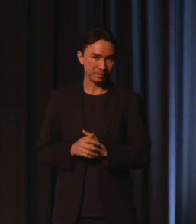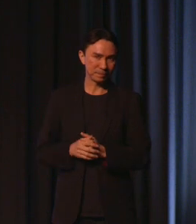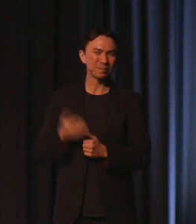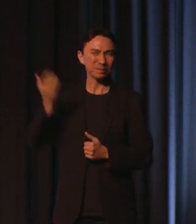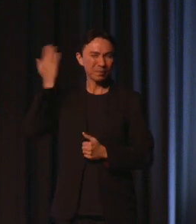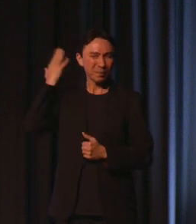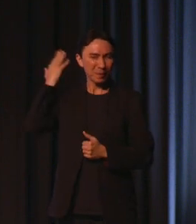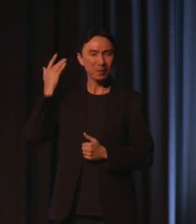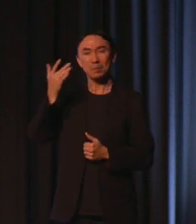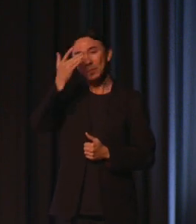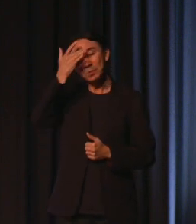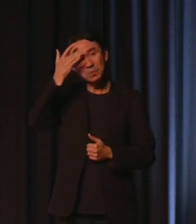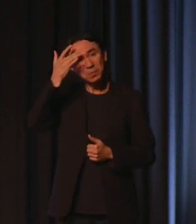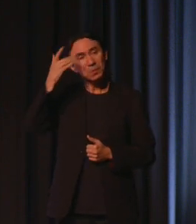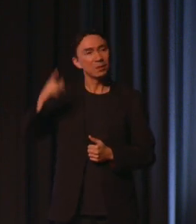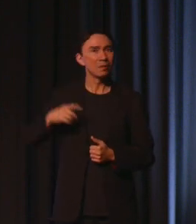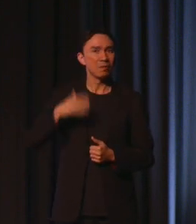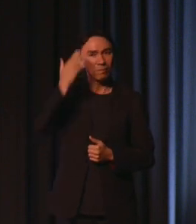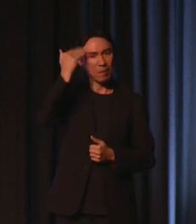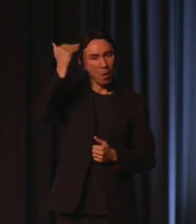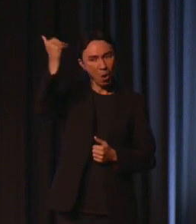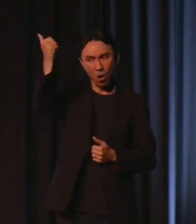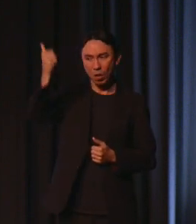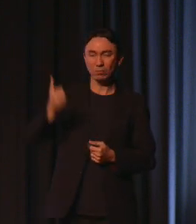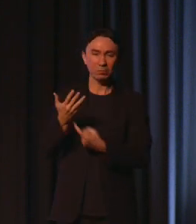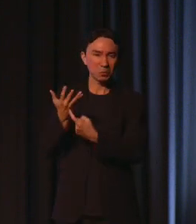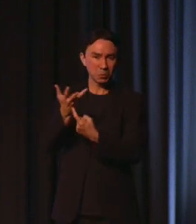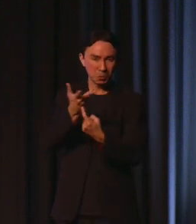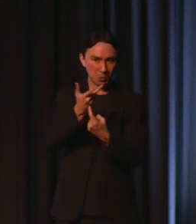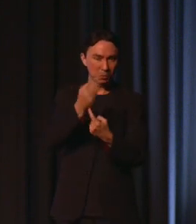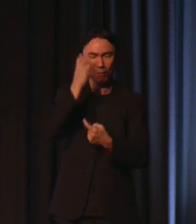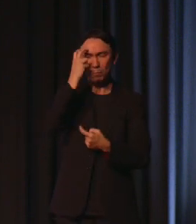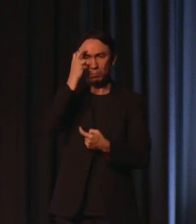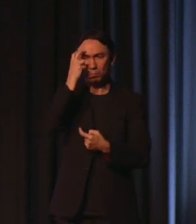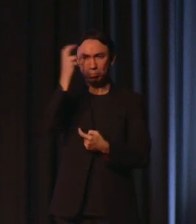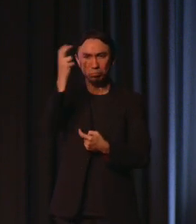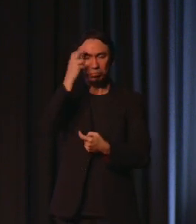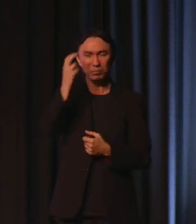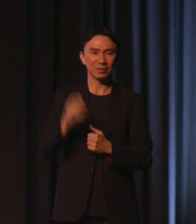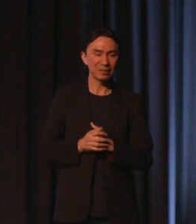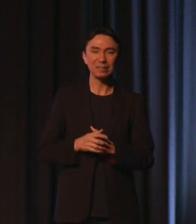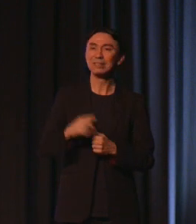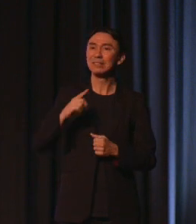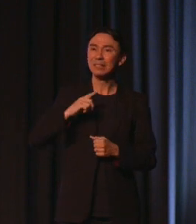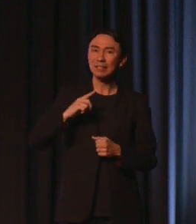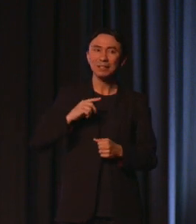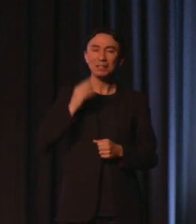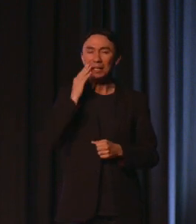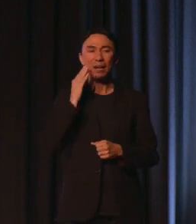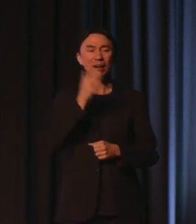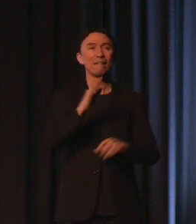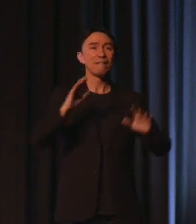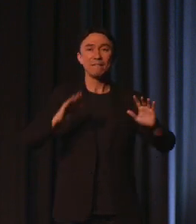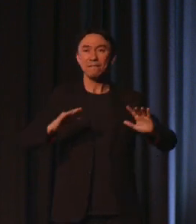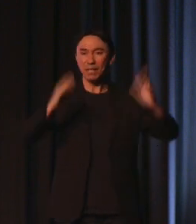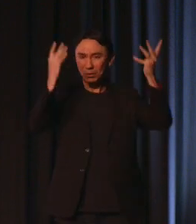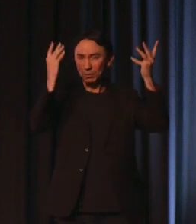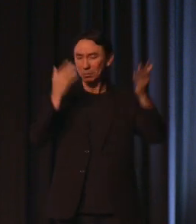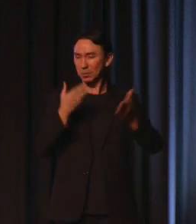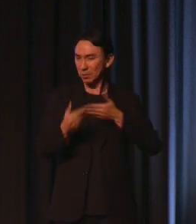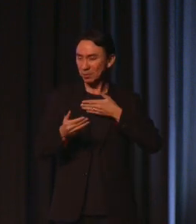artistas e intelectuais da época, quando se uniam para fazer algum evento, todos tinham que entrar, independente do